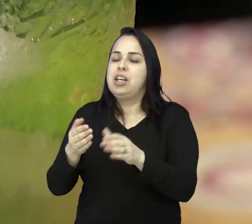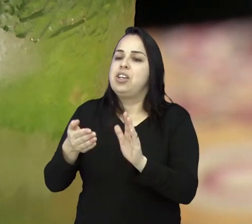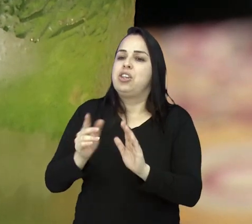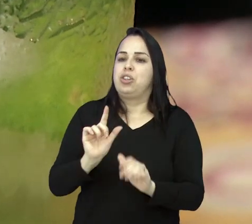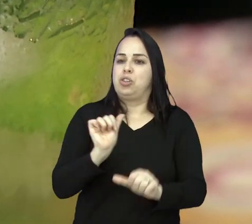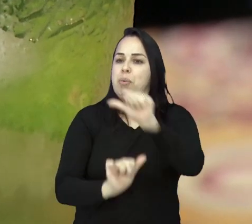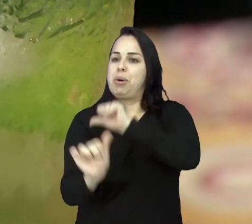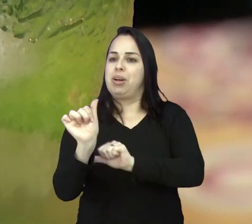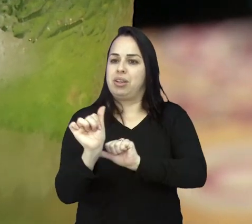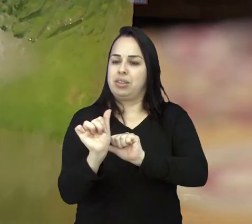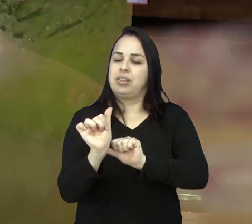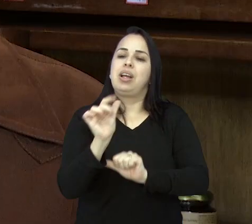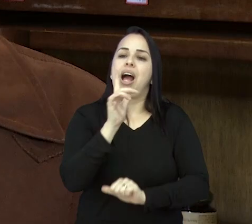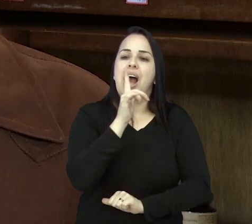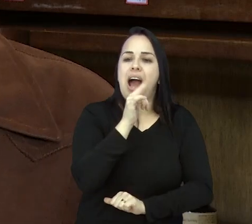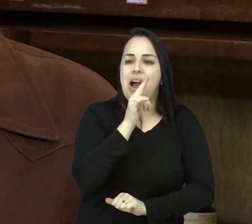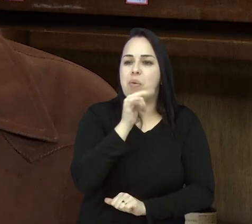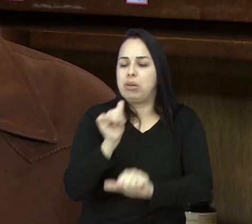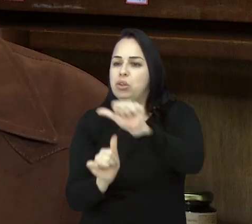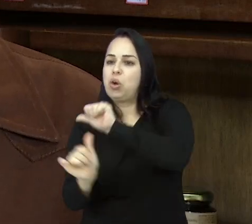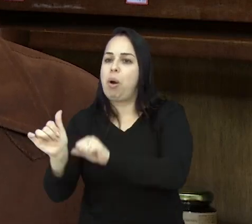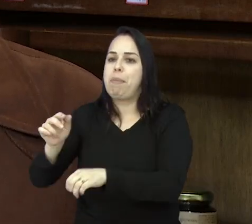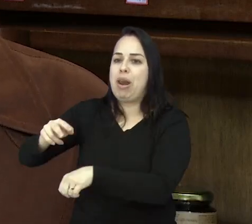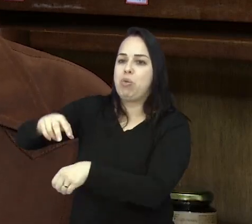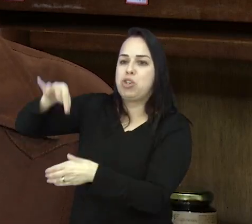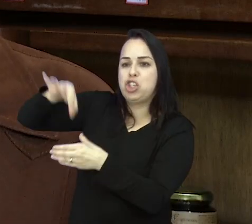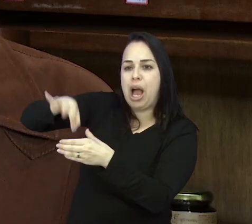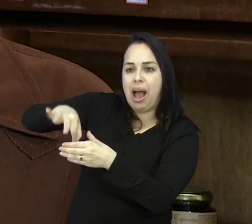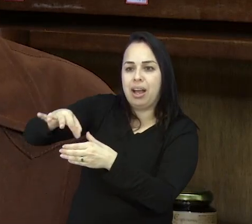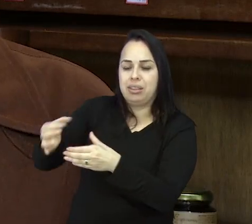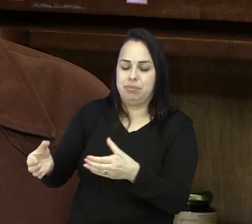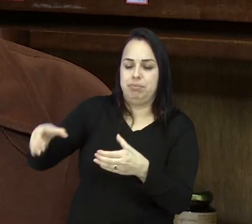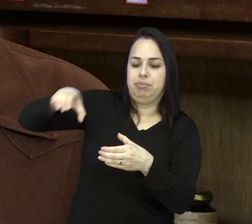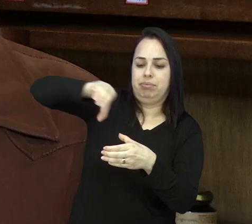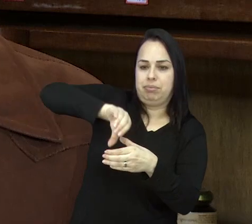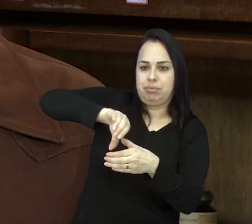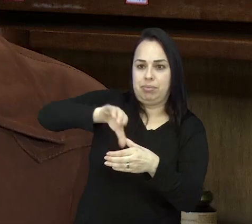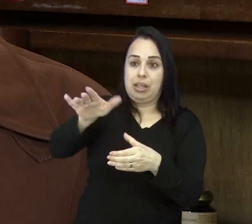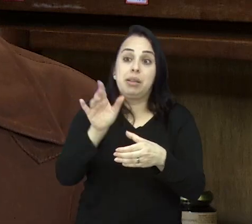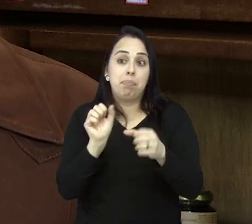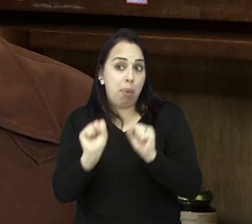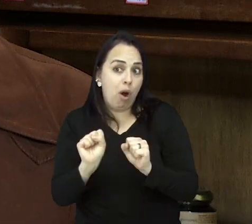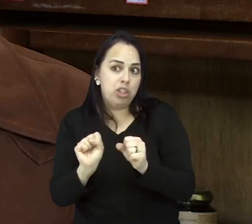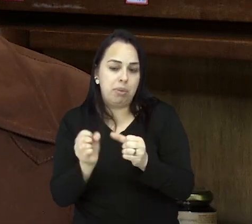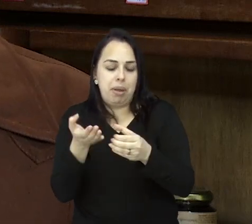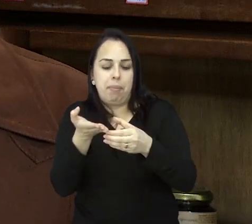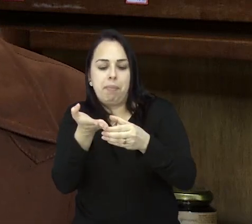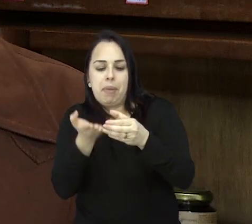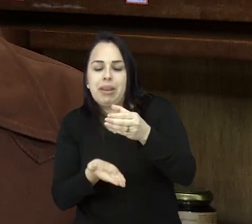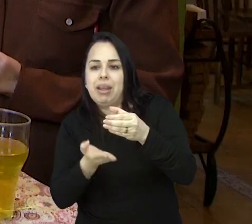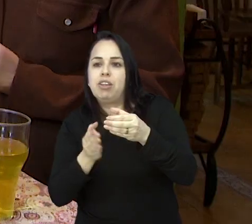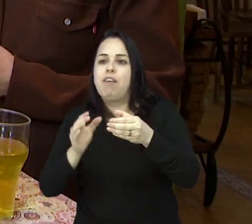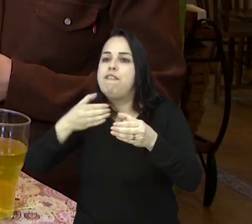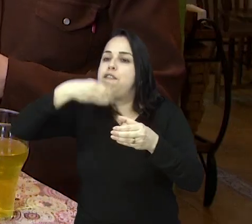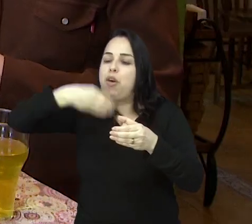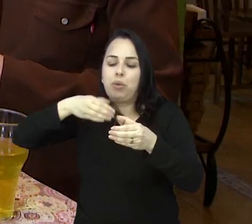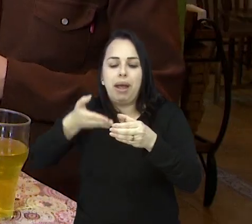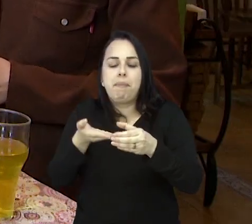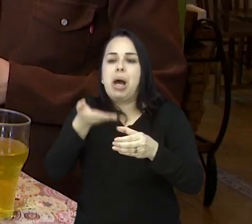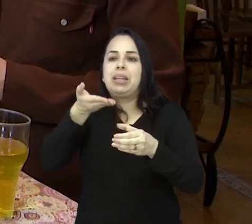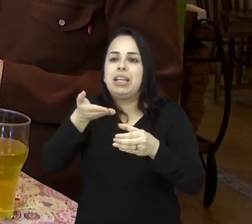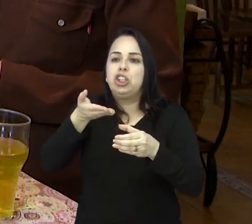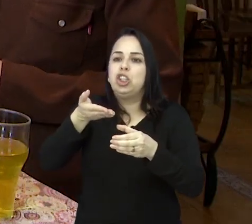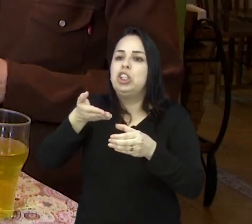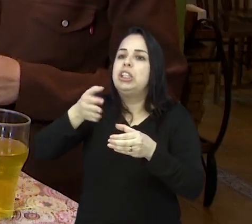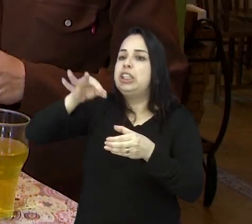por exemplo, você pode fazer um suchá. O que é um suchá? É metade da fruta e metade batido com o chás. Isso é